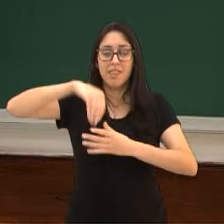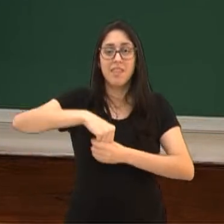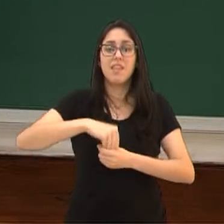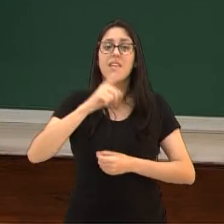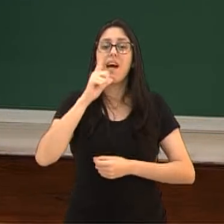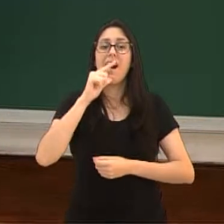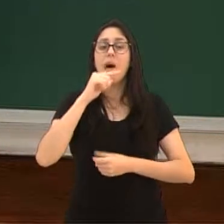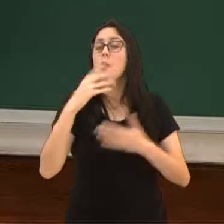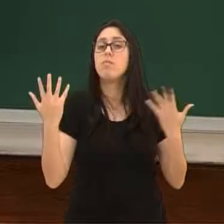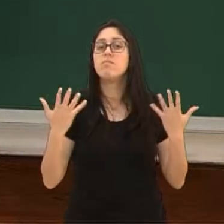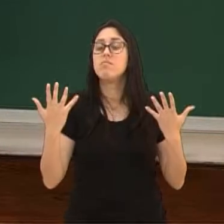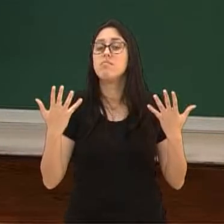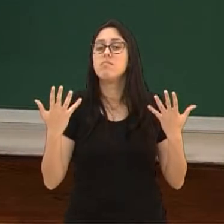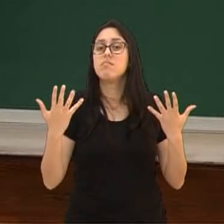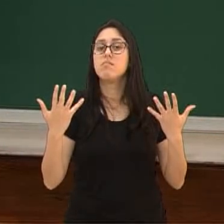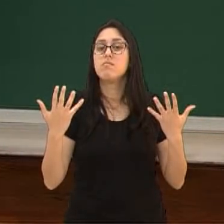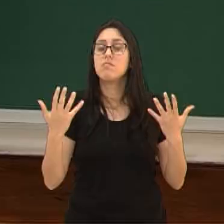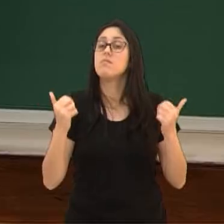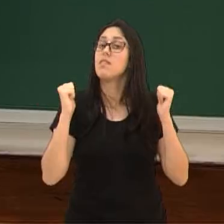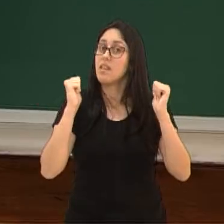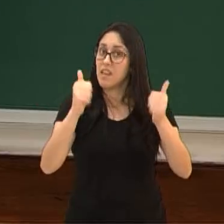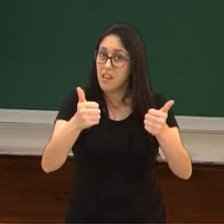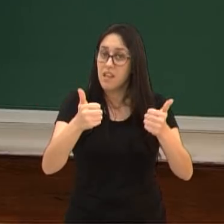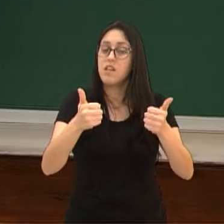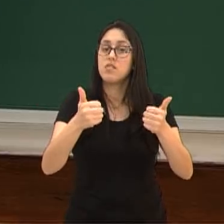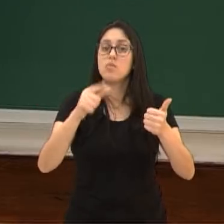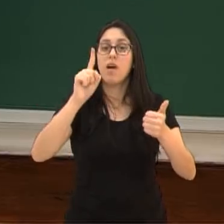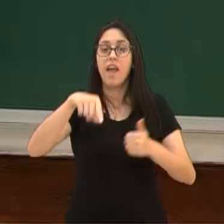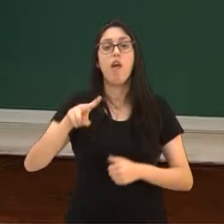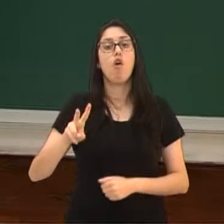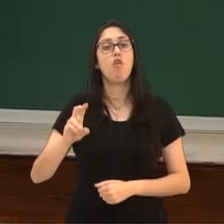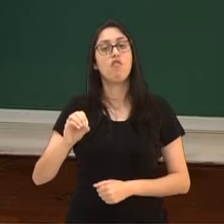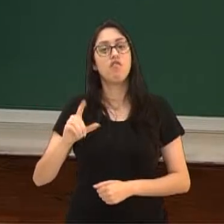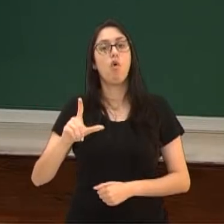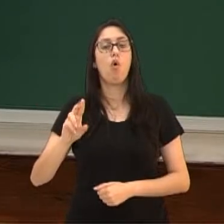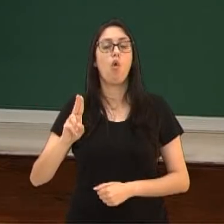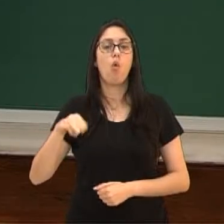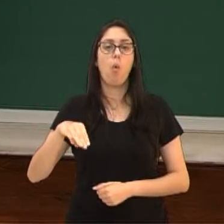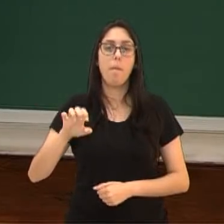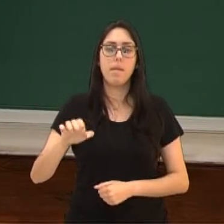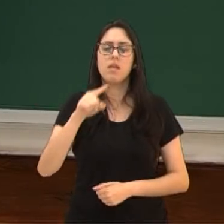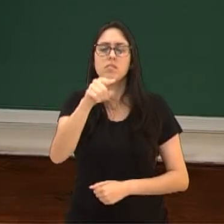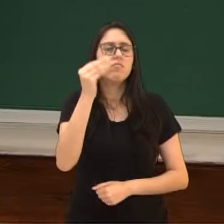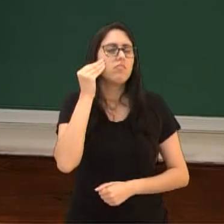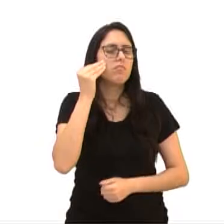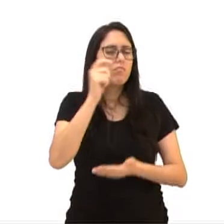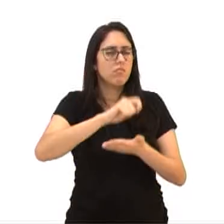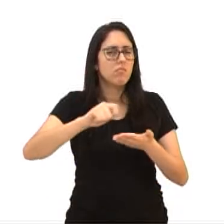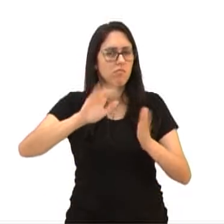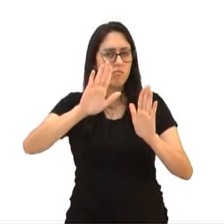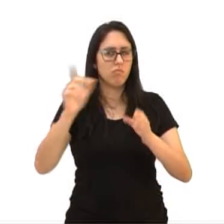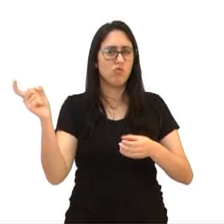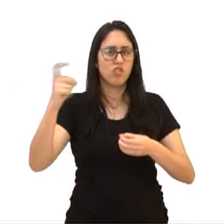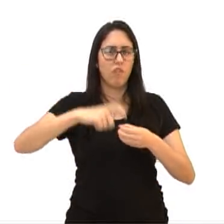perguntando? Muito bem, ele está perguntando o volume. Então, eu vou deixar você fazer e a gente já volta.